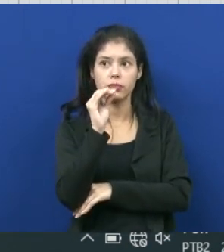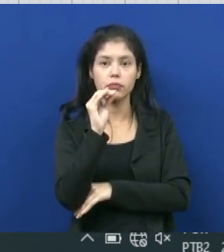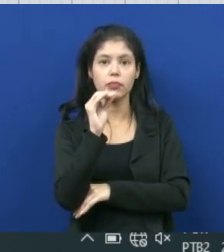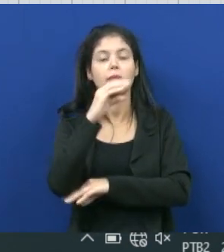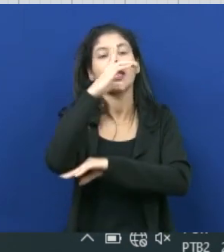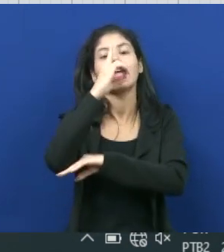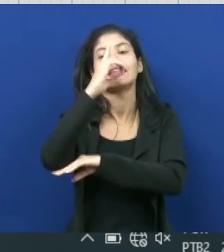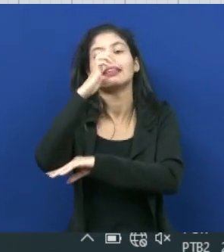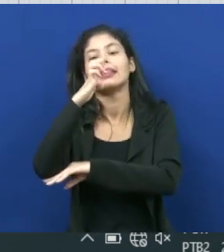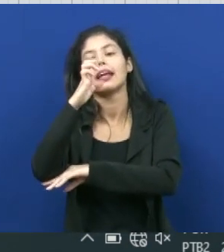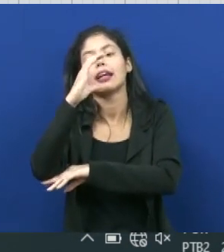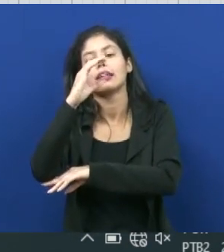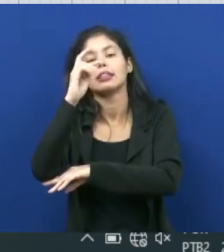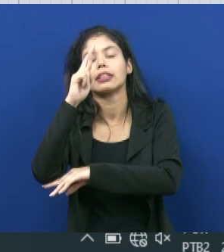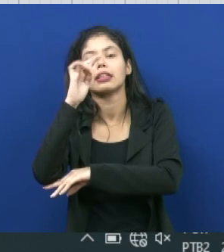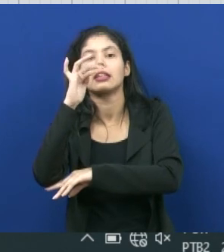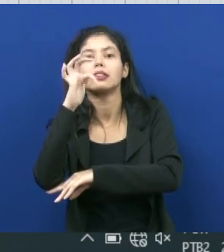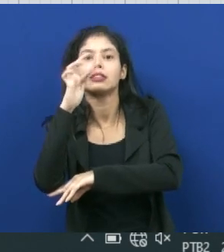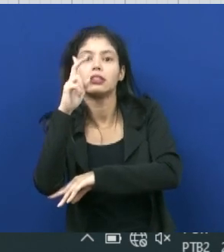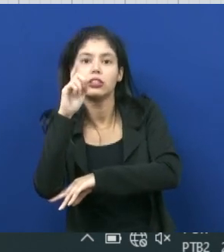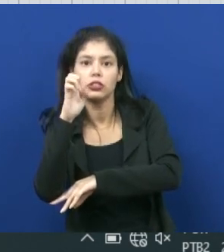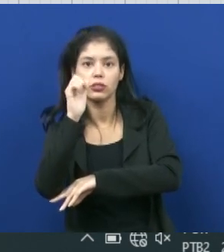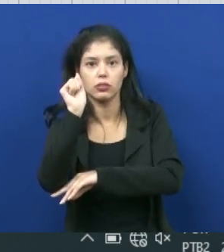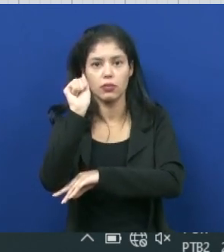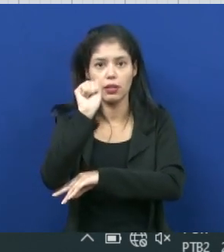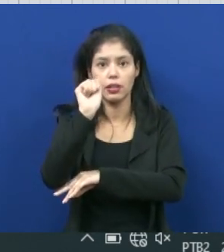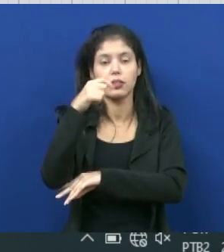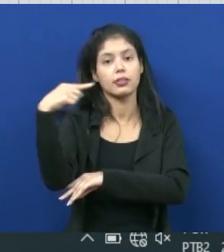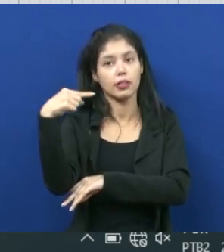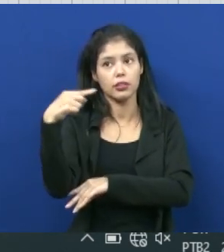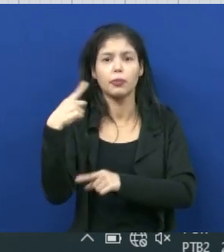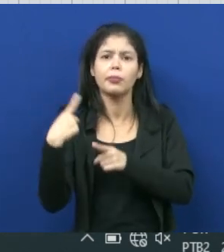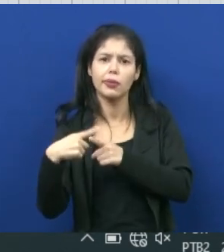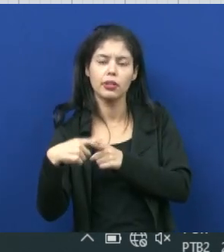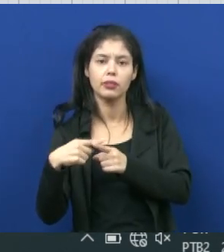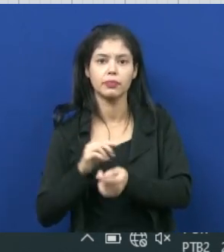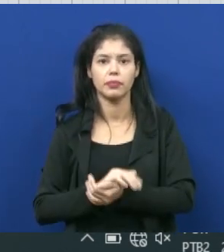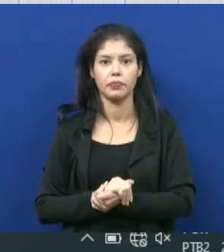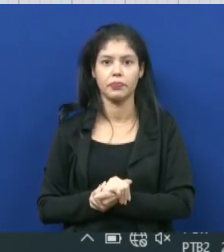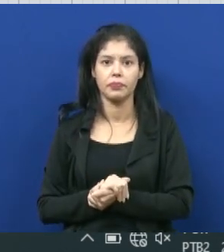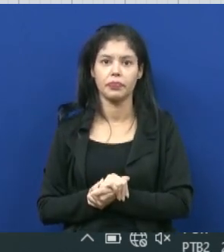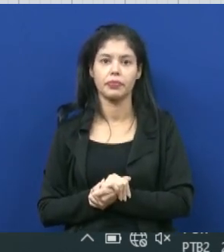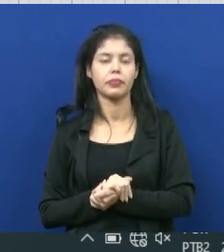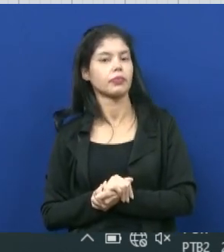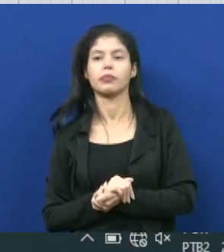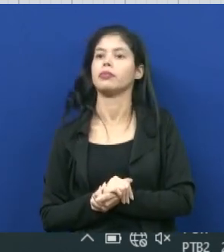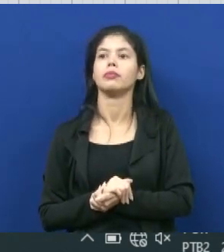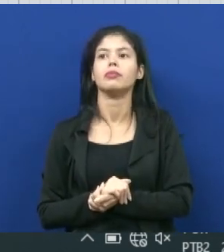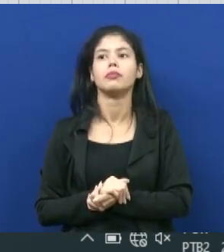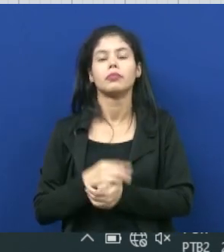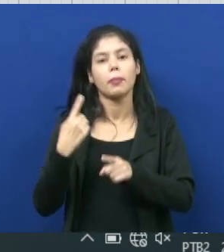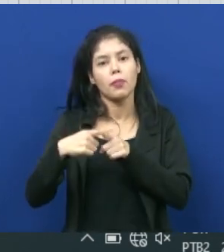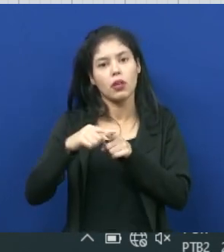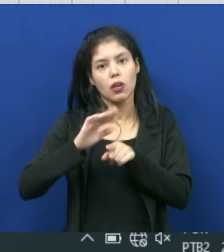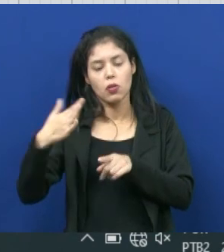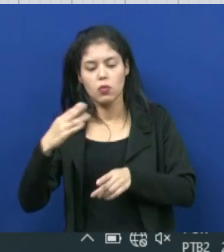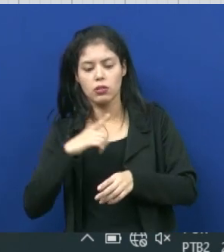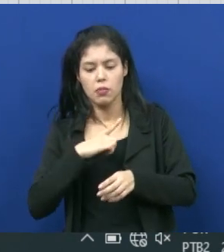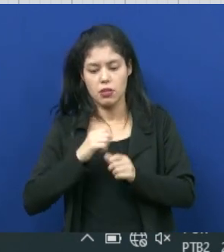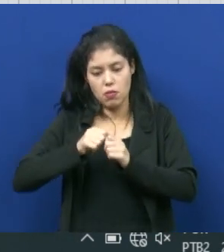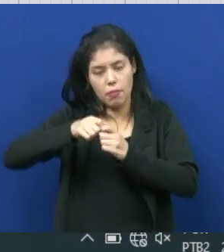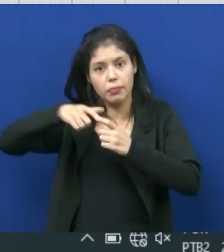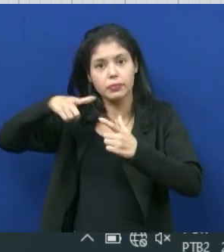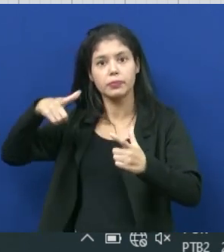é decrescente. Quando A é negativo, ela é decrescente. Por quê? Porque quanto mais eu aumento os valores de